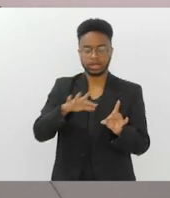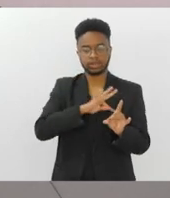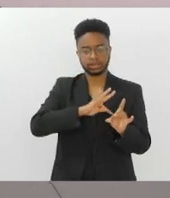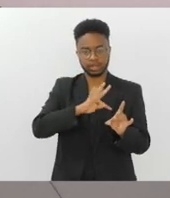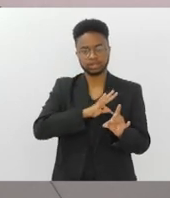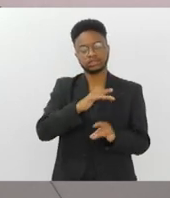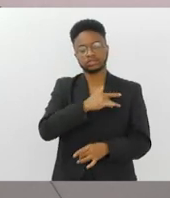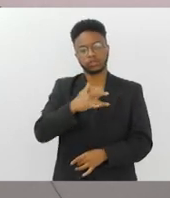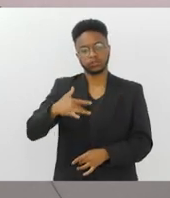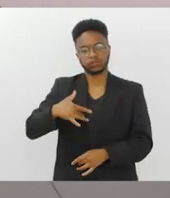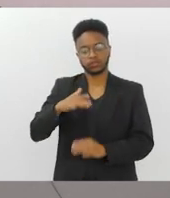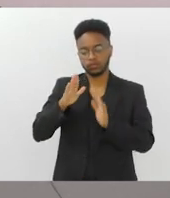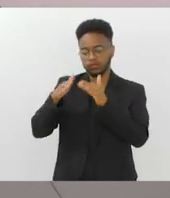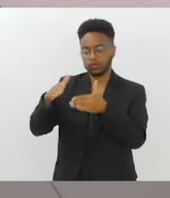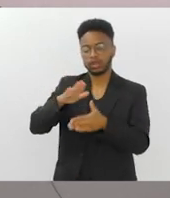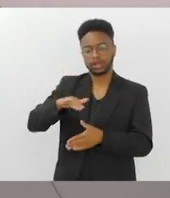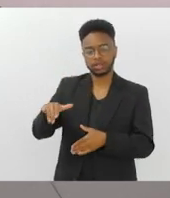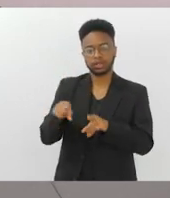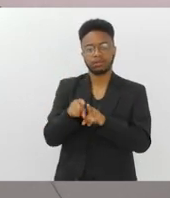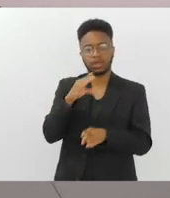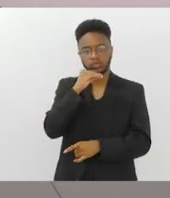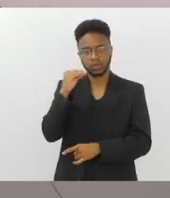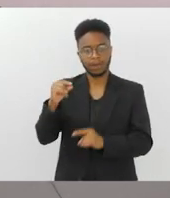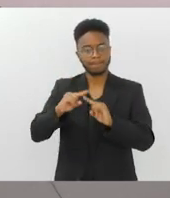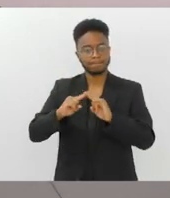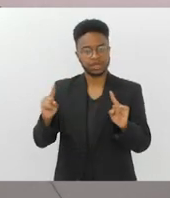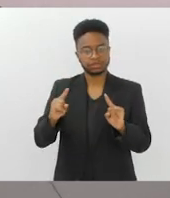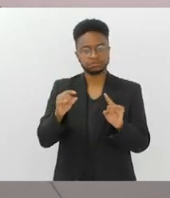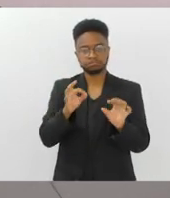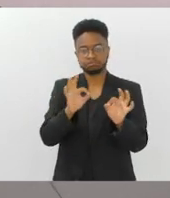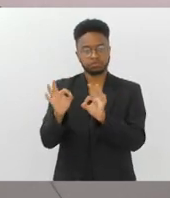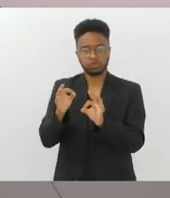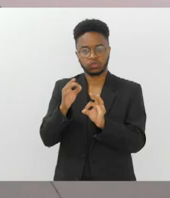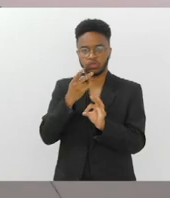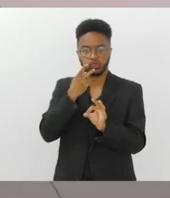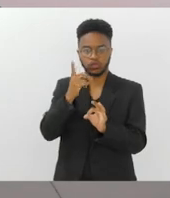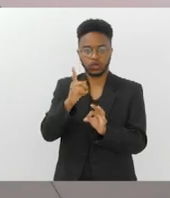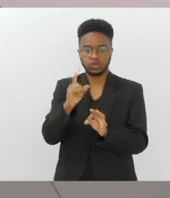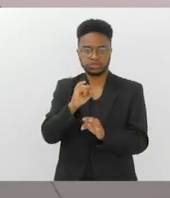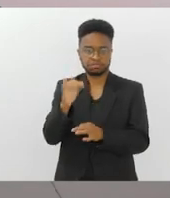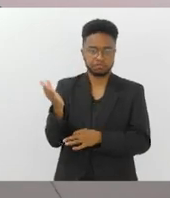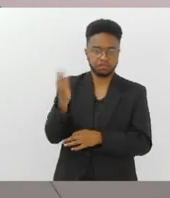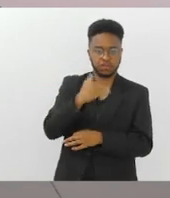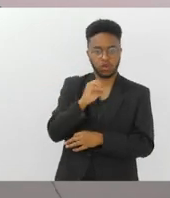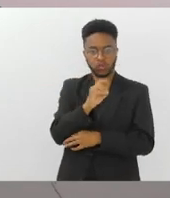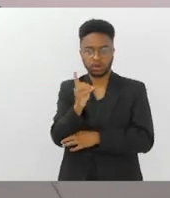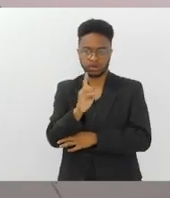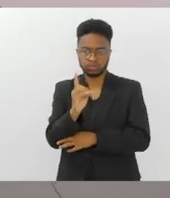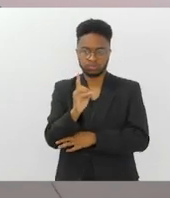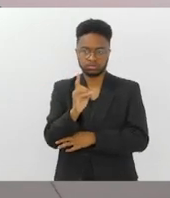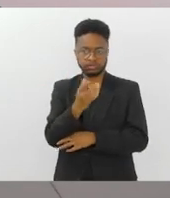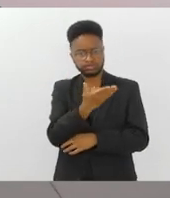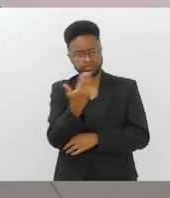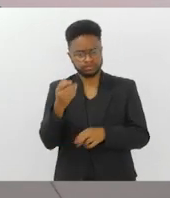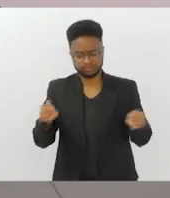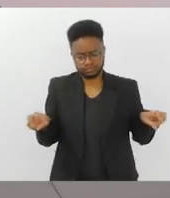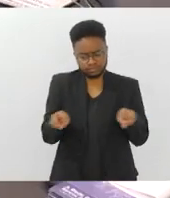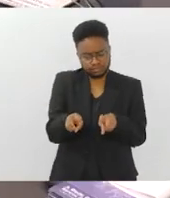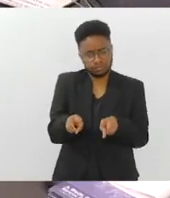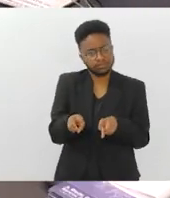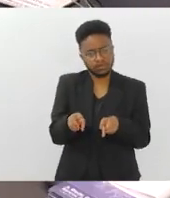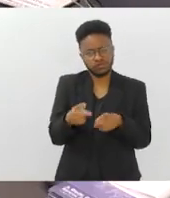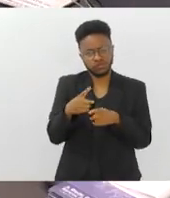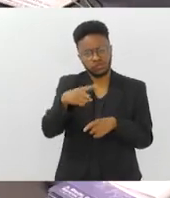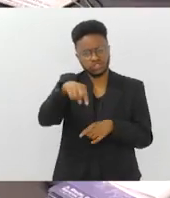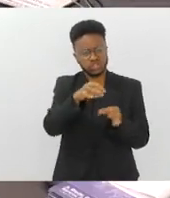da criança e do adolescente, mas não houve confirmação até o presente momento. Chega mais para cá, gente, vocês estão tão